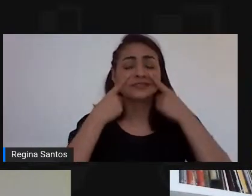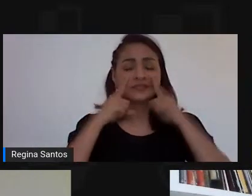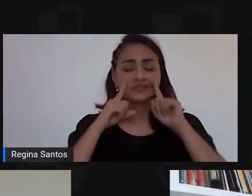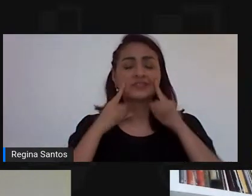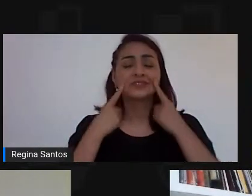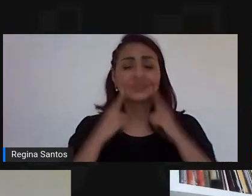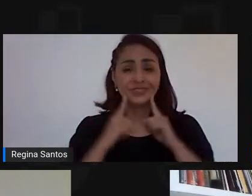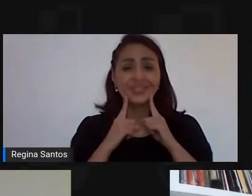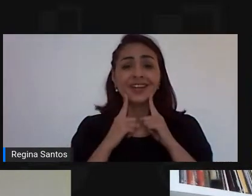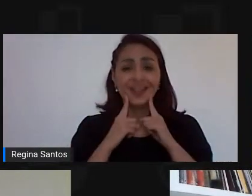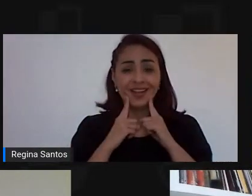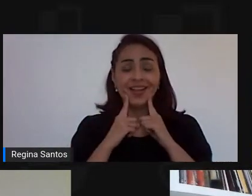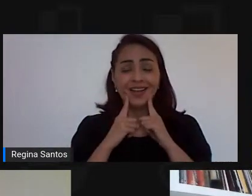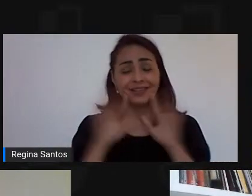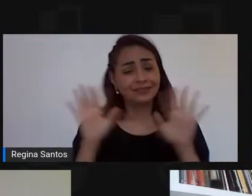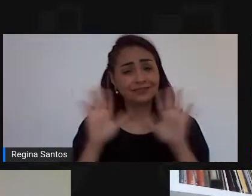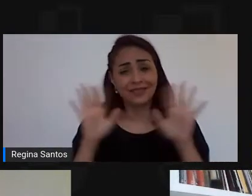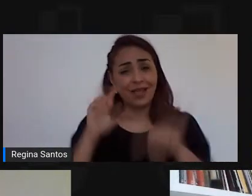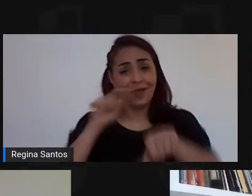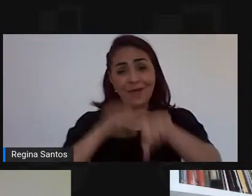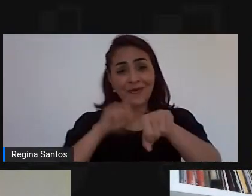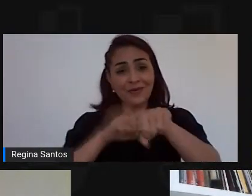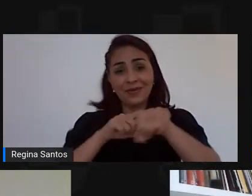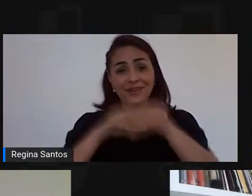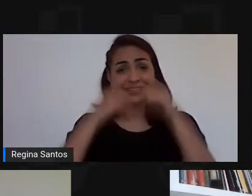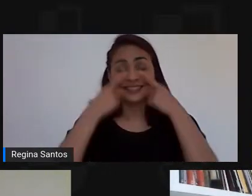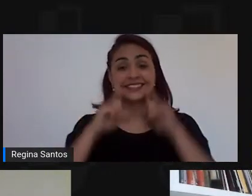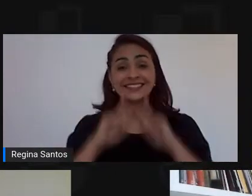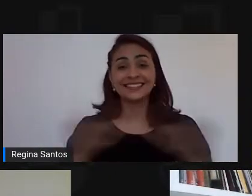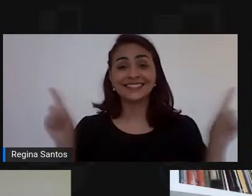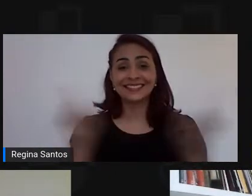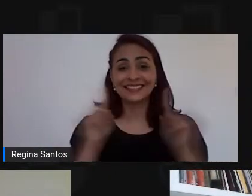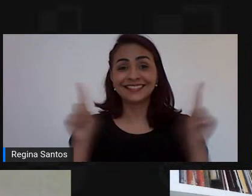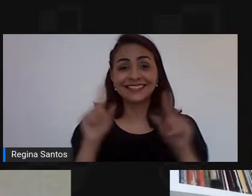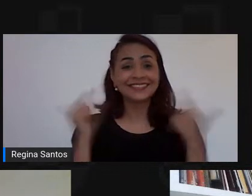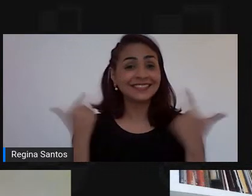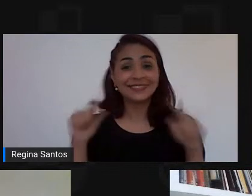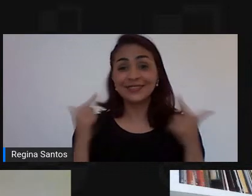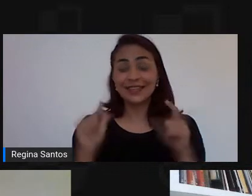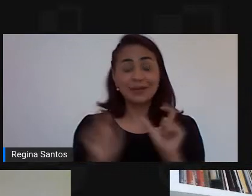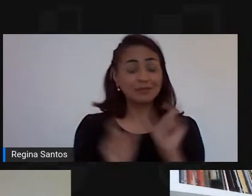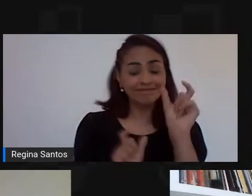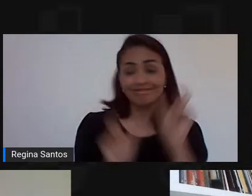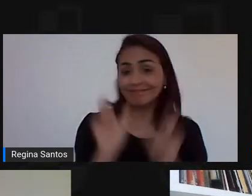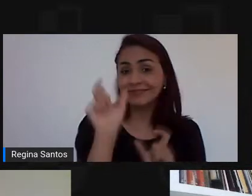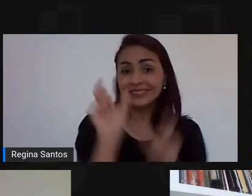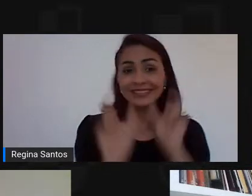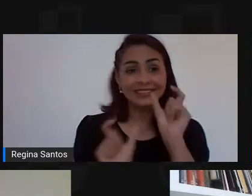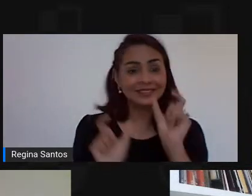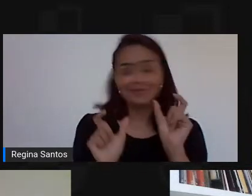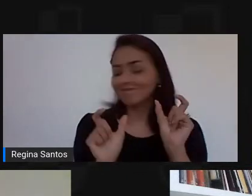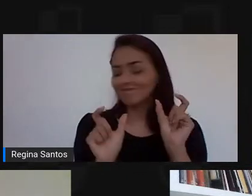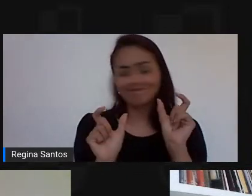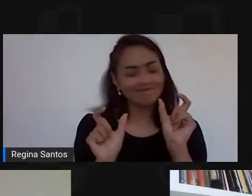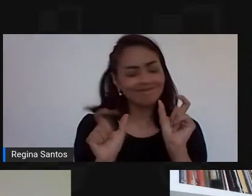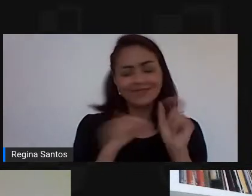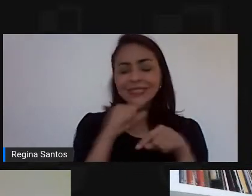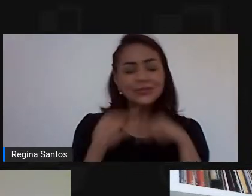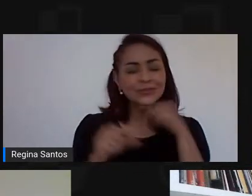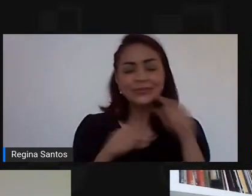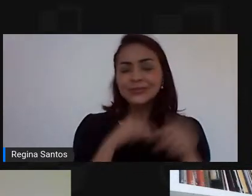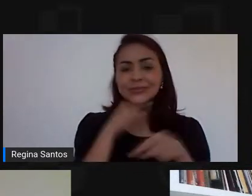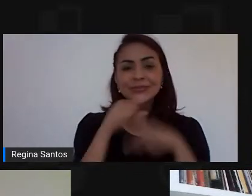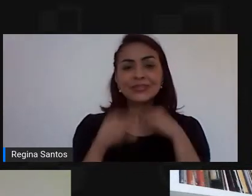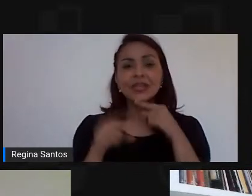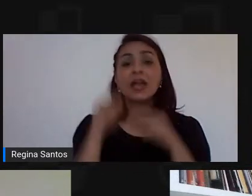Chorar não, gente, não é hora de chorar. Porque palavras, né, foi aquela pessoa que disse para mim que eu iria